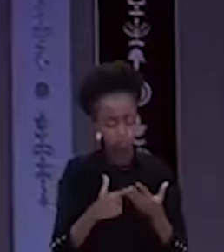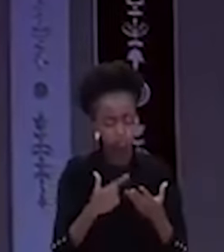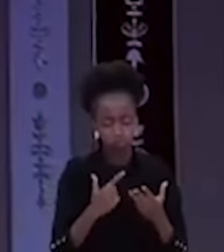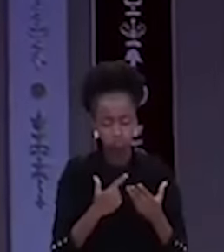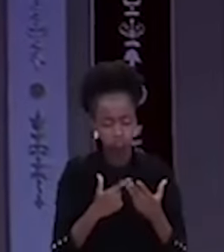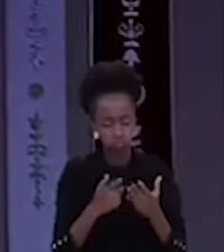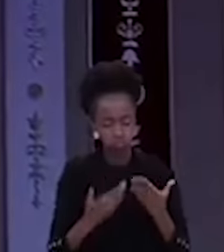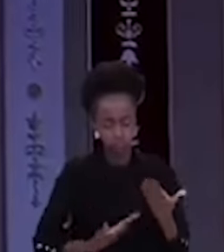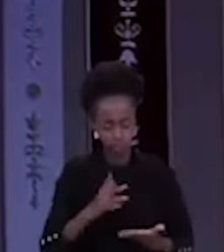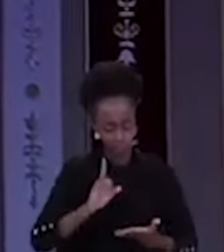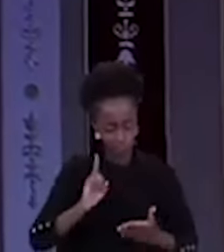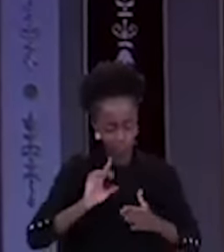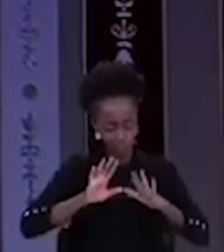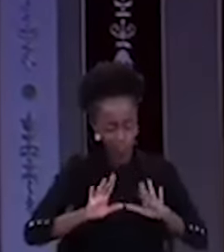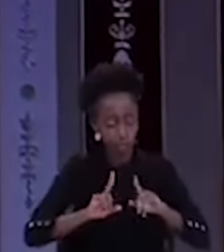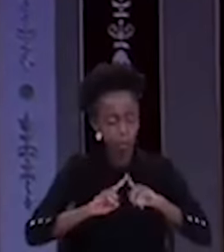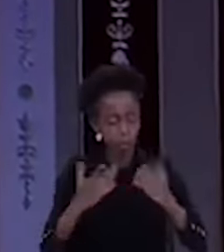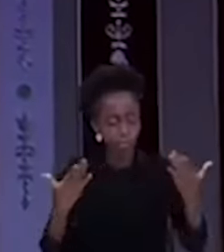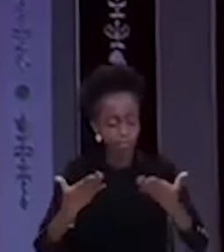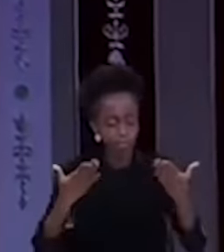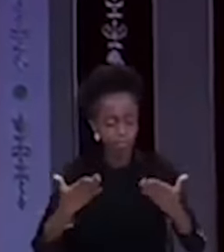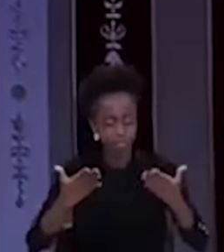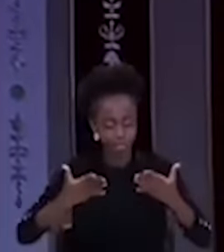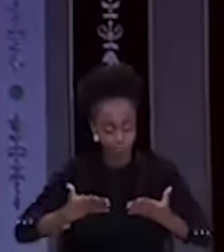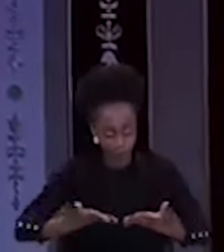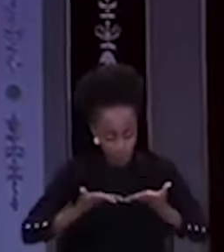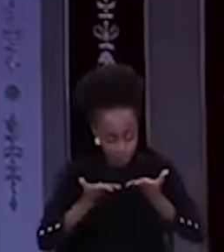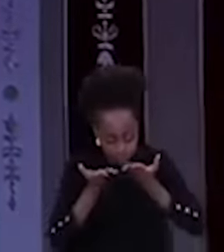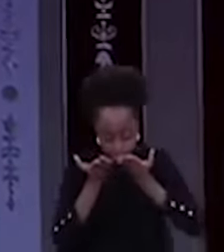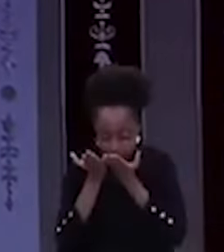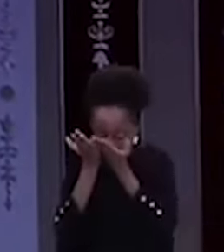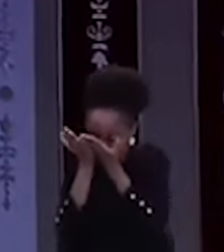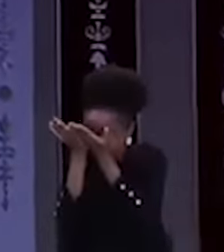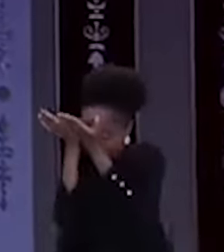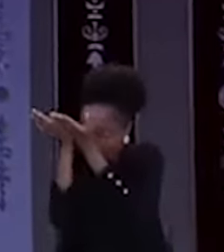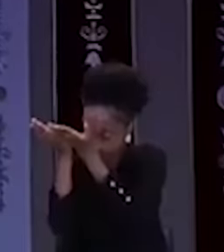ministerial, mas eu quero agora colocar tudo diante de Ti, meu noivo,